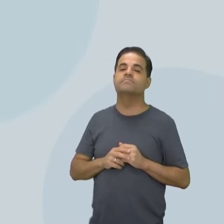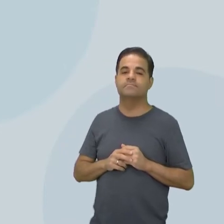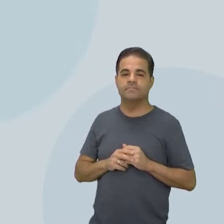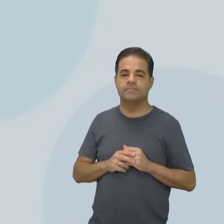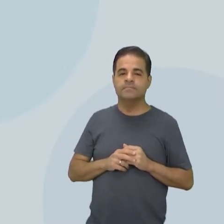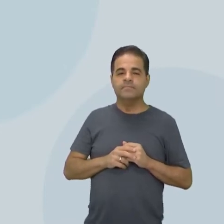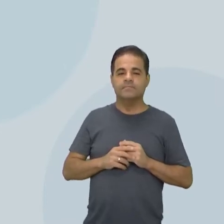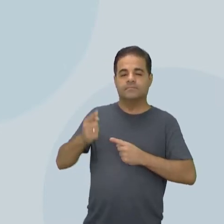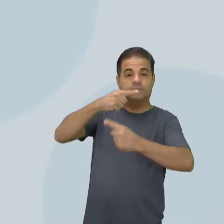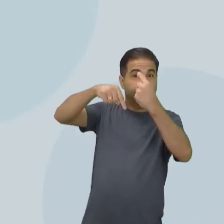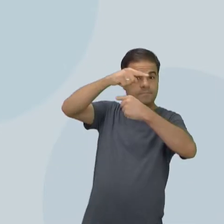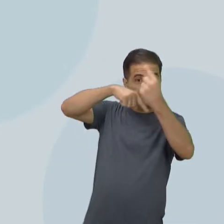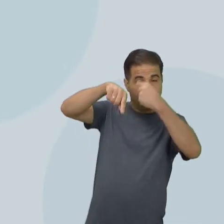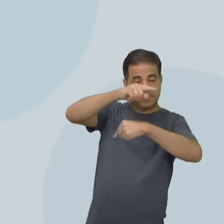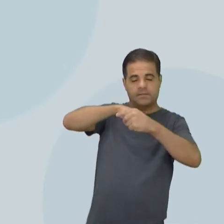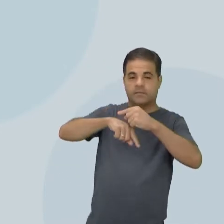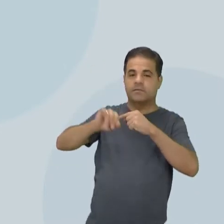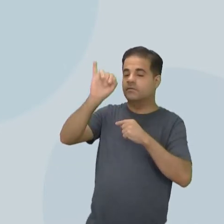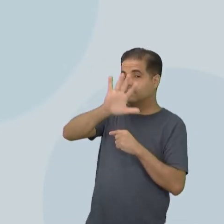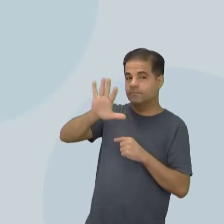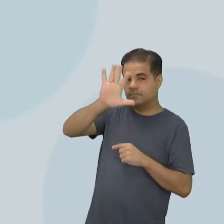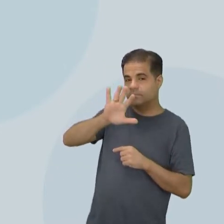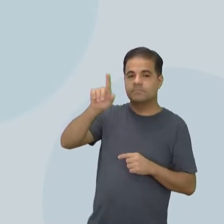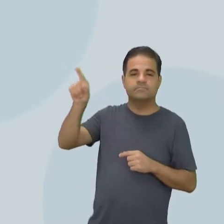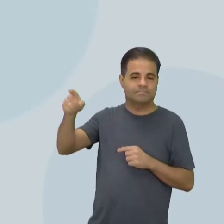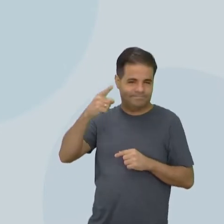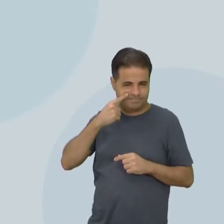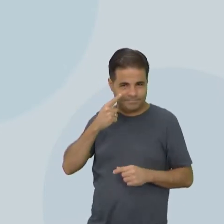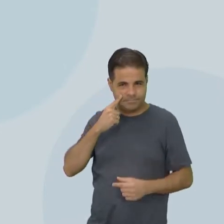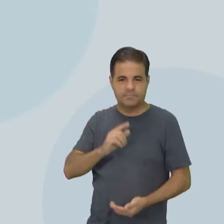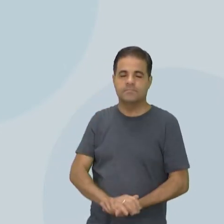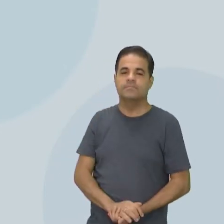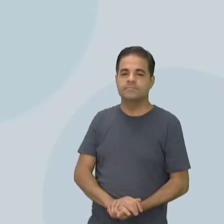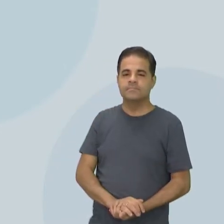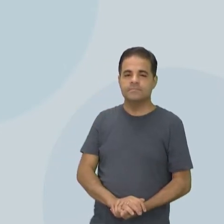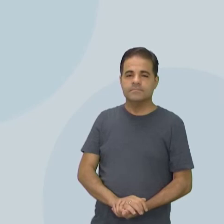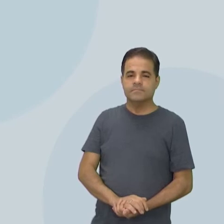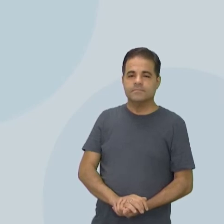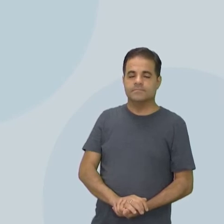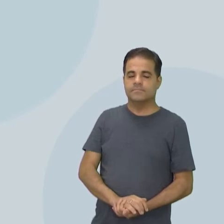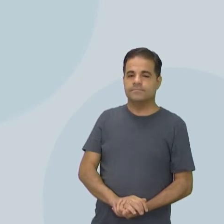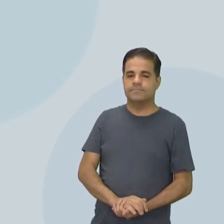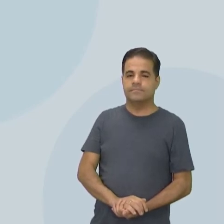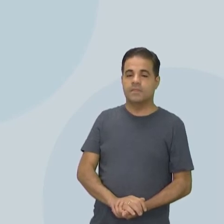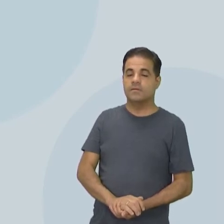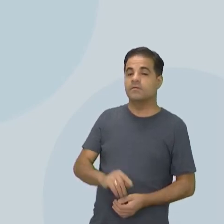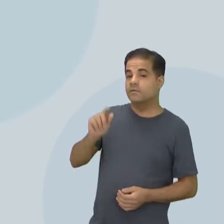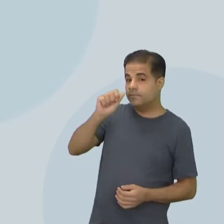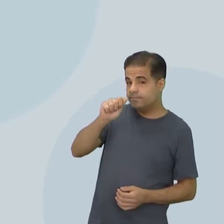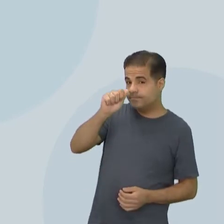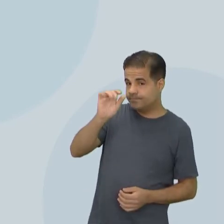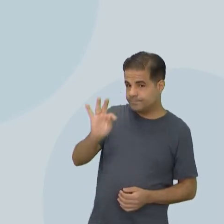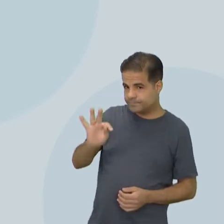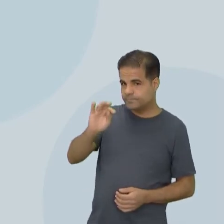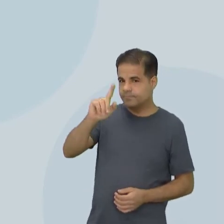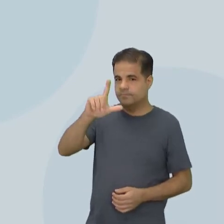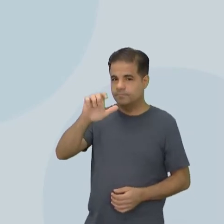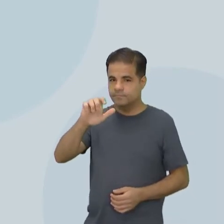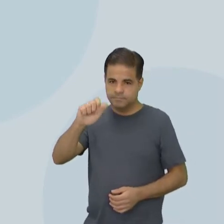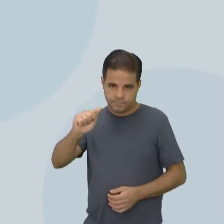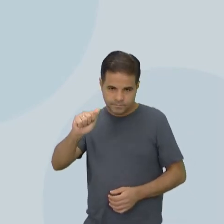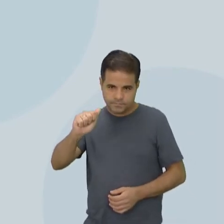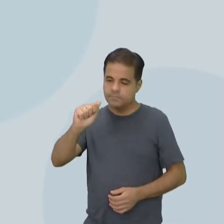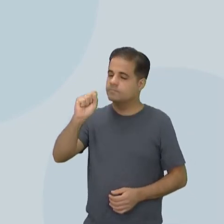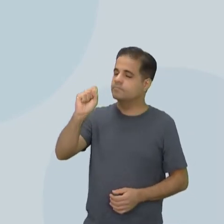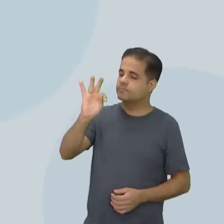aqui nesta imagem aqui. Olha, at least. At least.